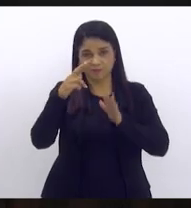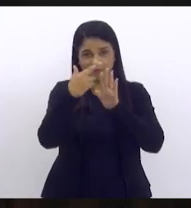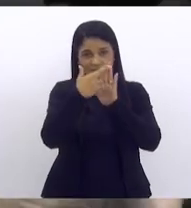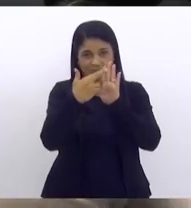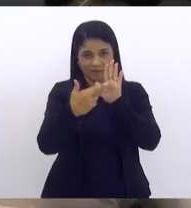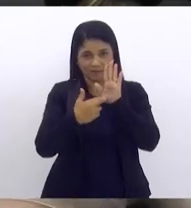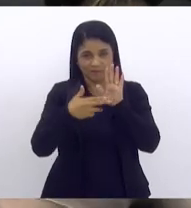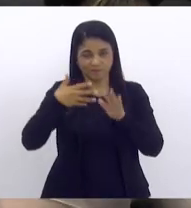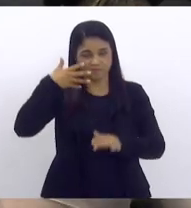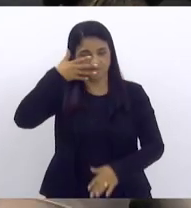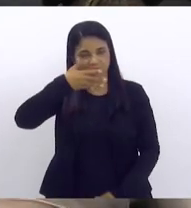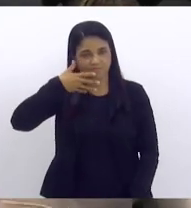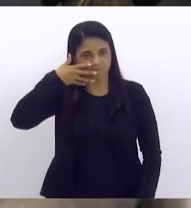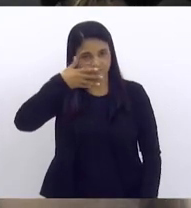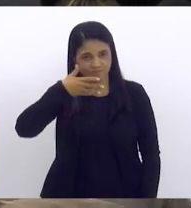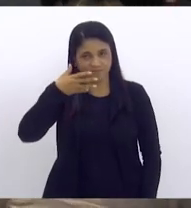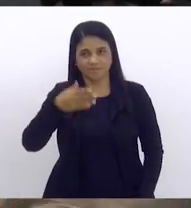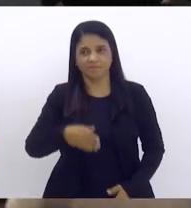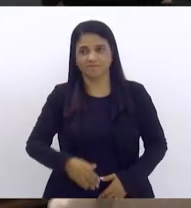minutos.